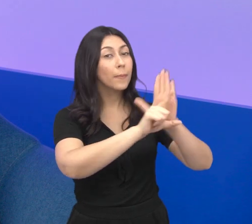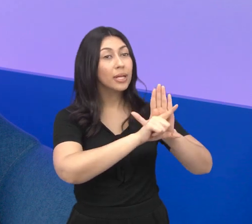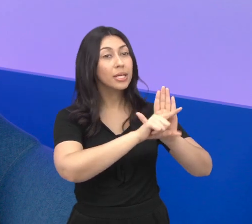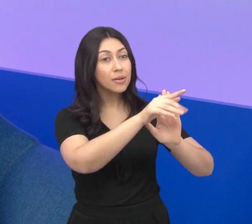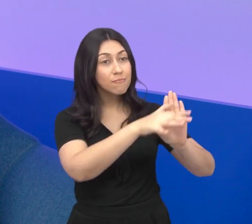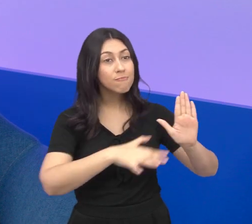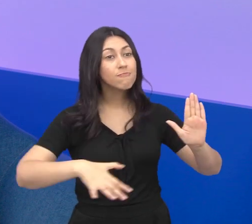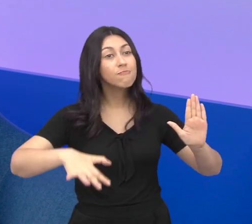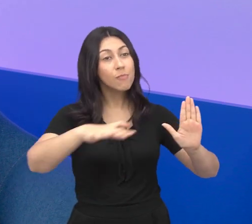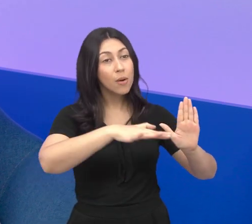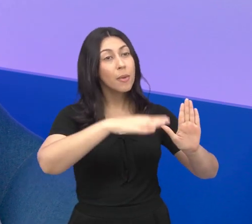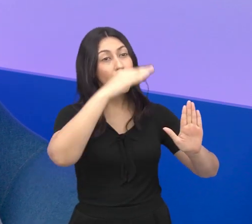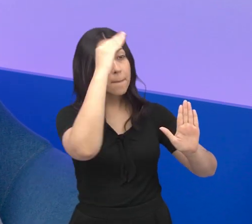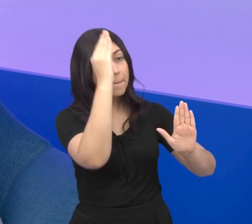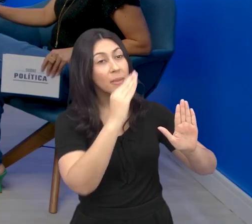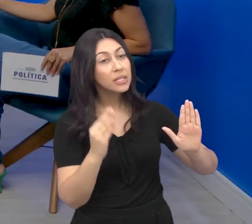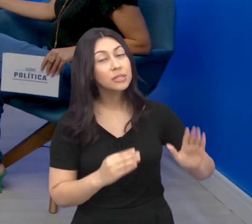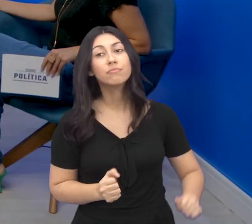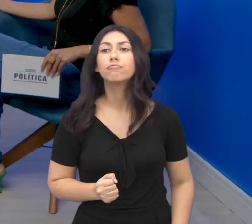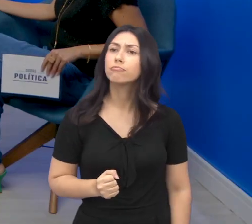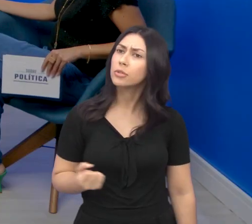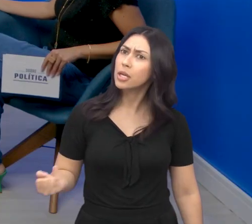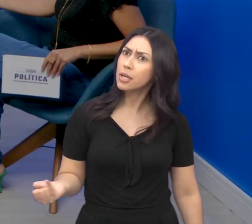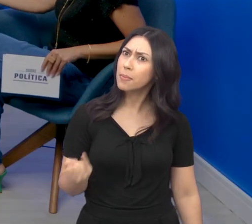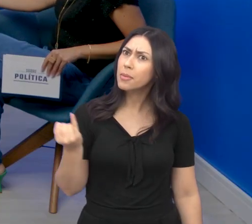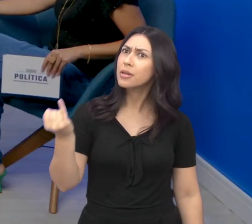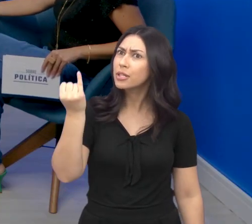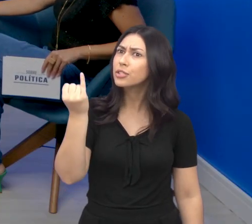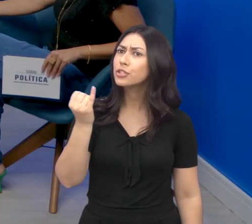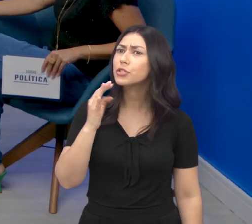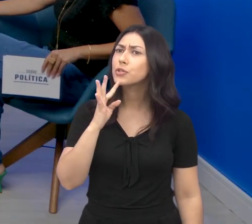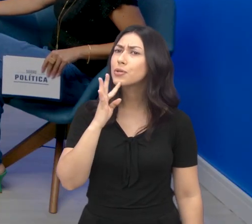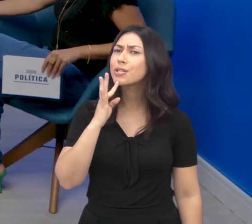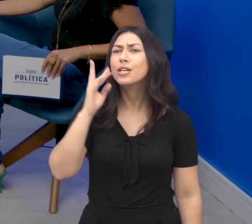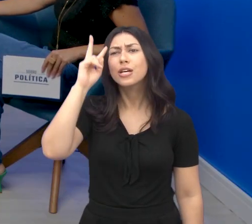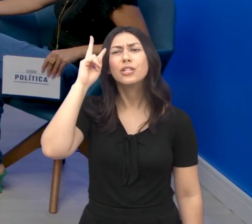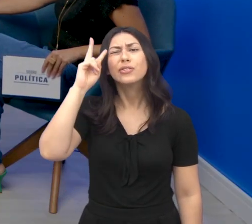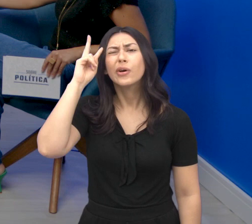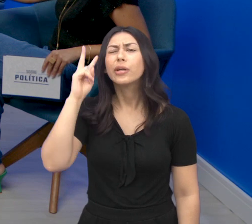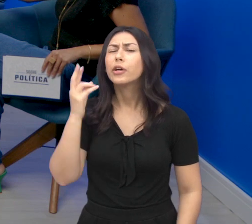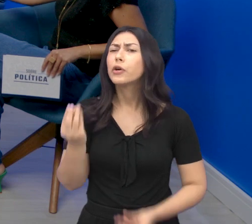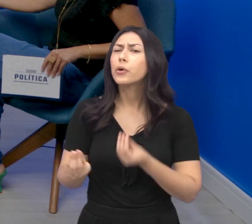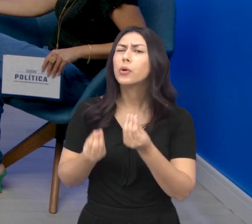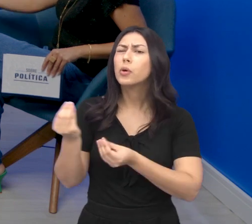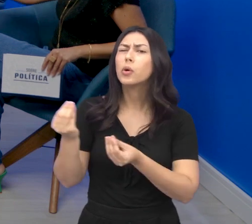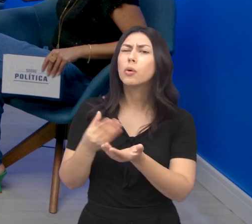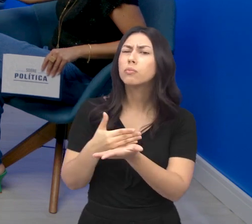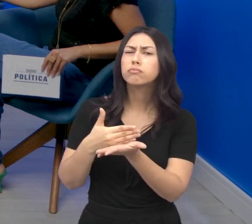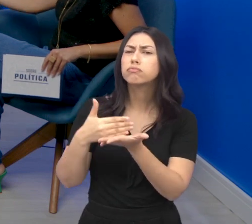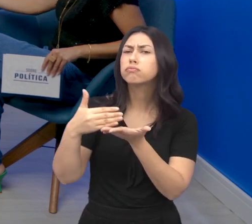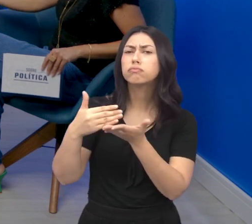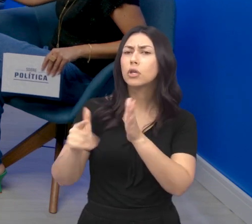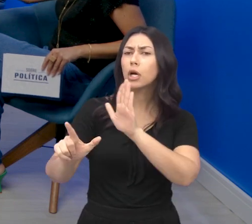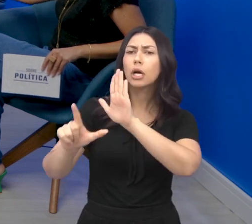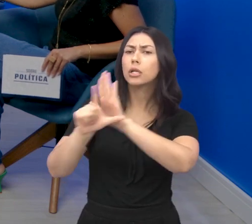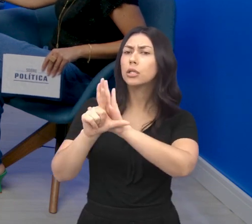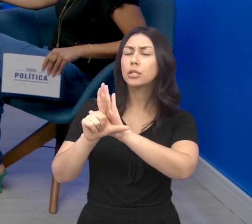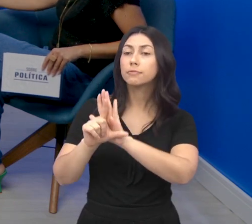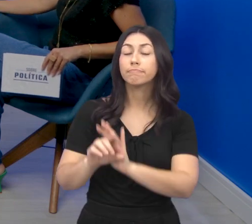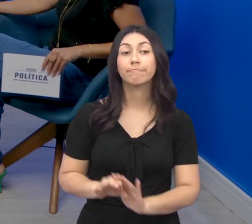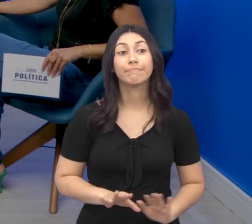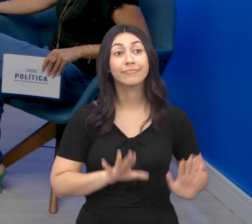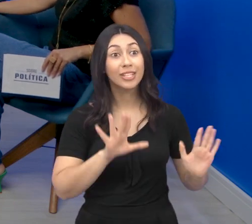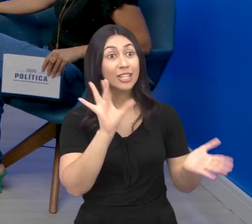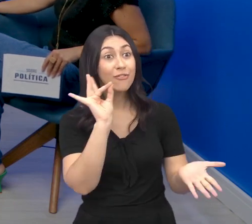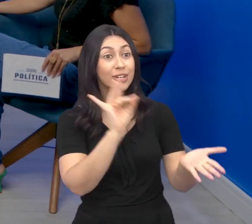legislação de âmbito nacional. Importante conhecer um pouquinho da história, então. Em 2013 ela começou, como que se sucedeu? Como que foi